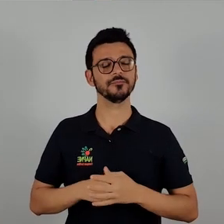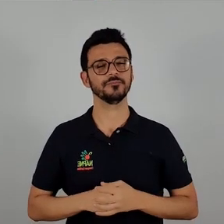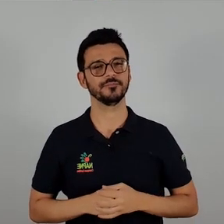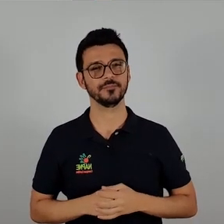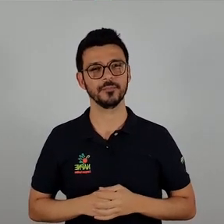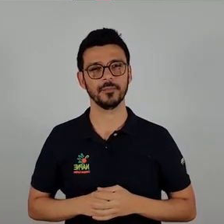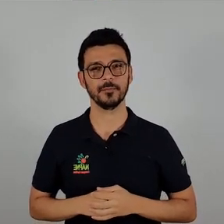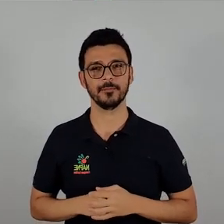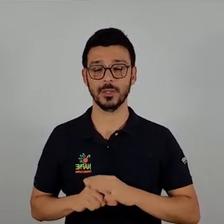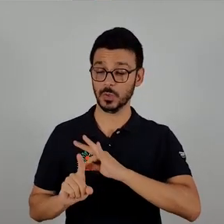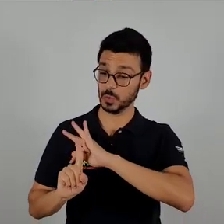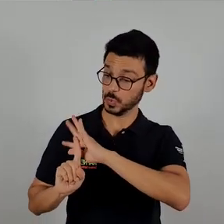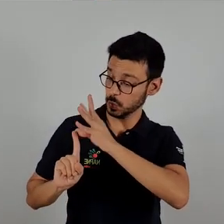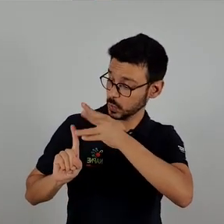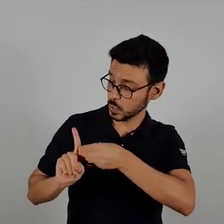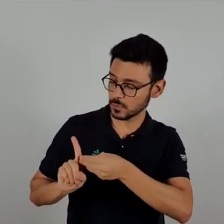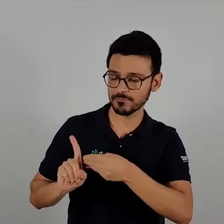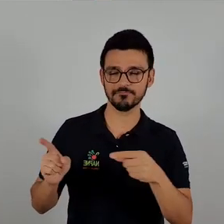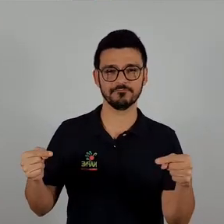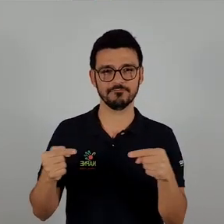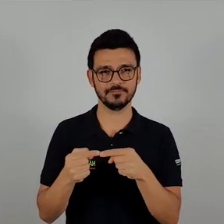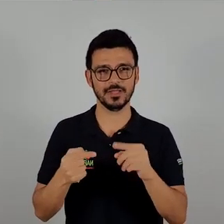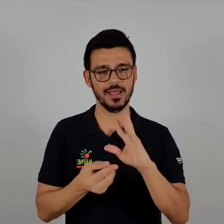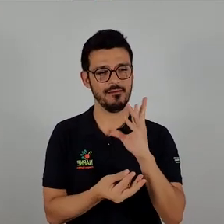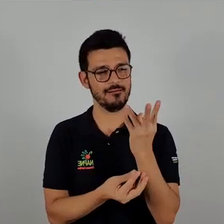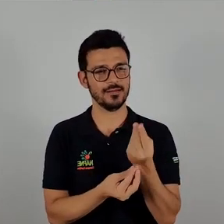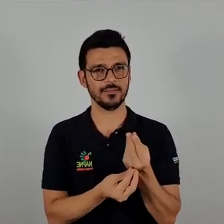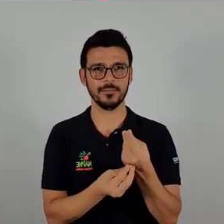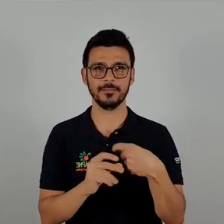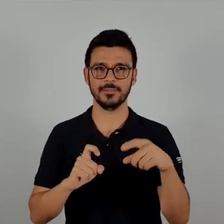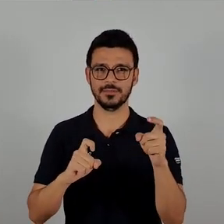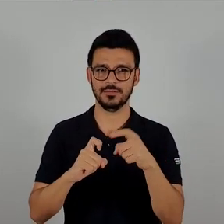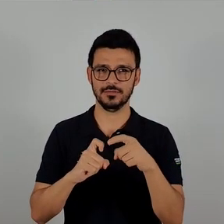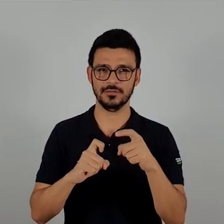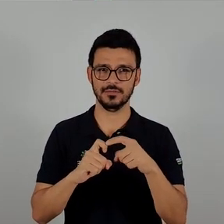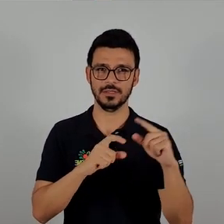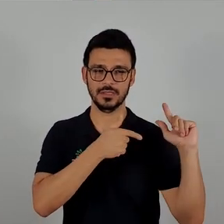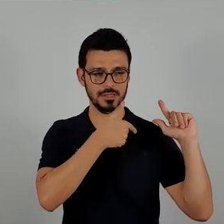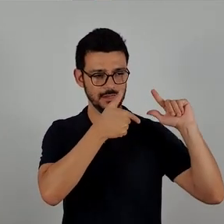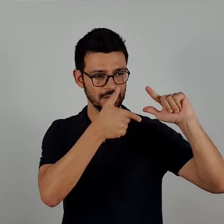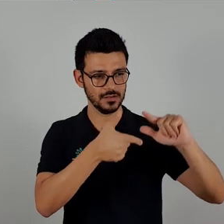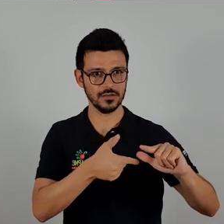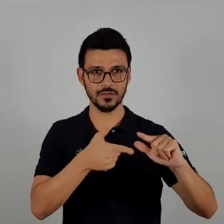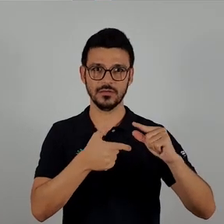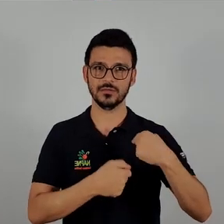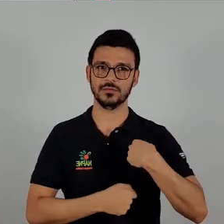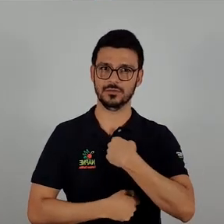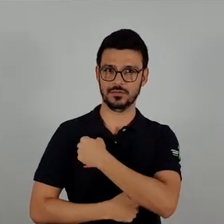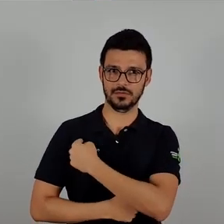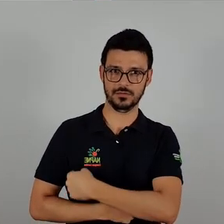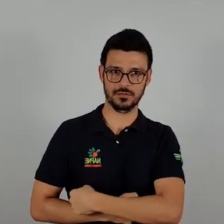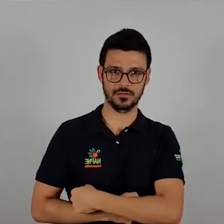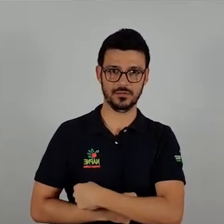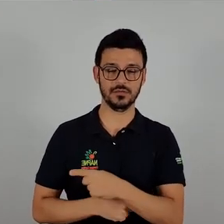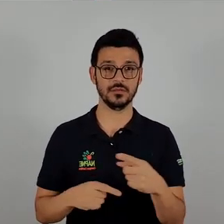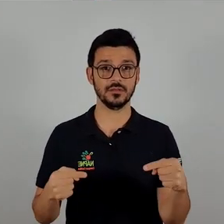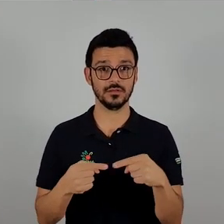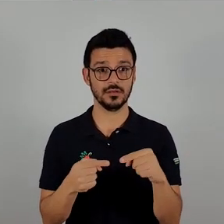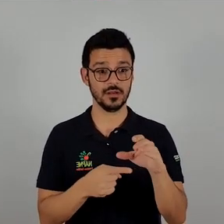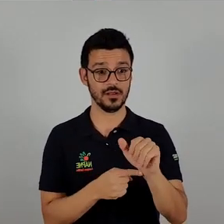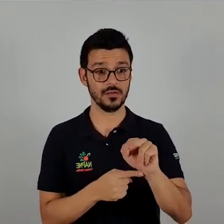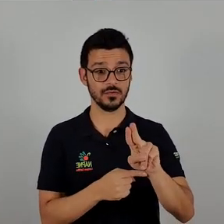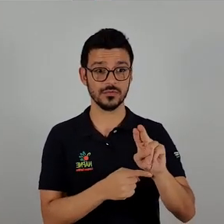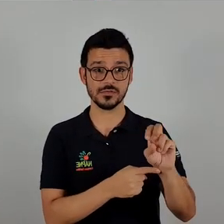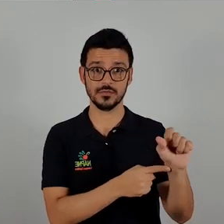as síndromes que ele tem e não as queixas, e principalmente trabalhar isso de maneira energética e não somente